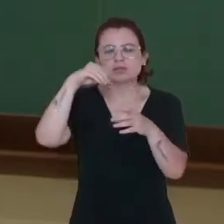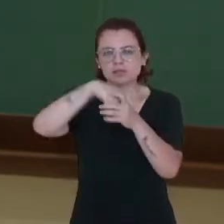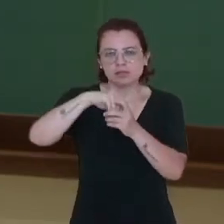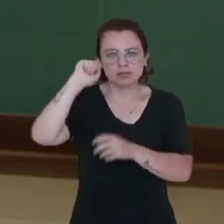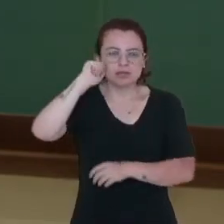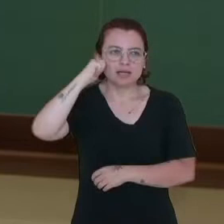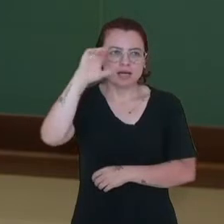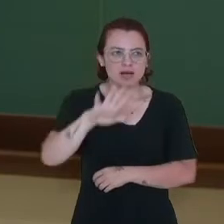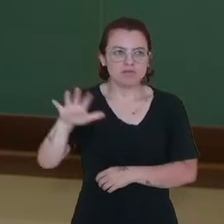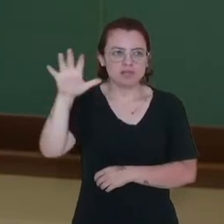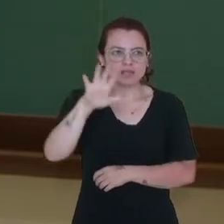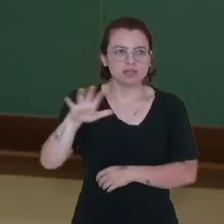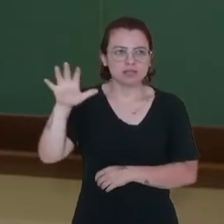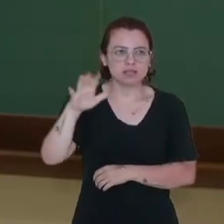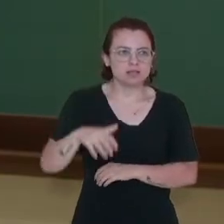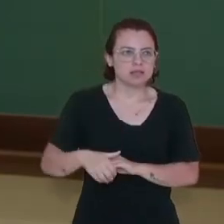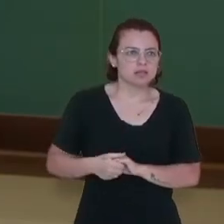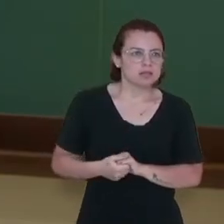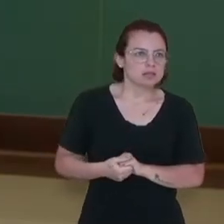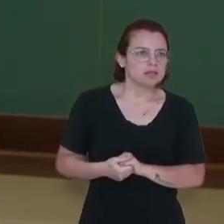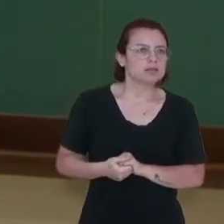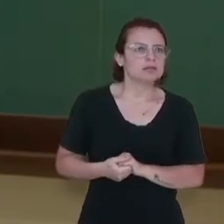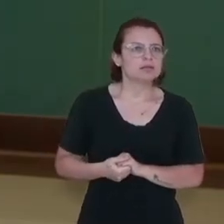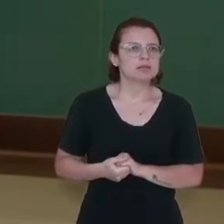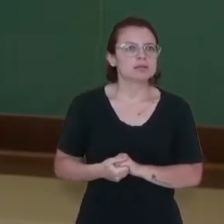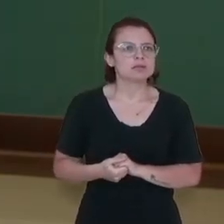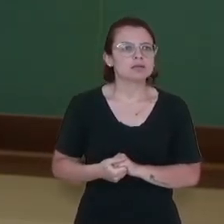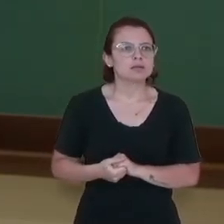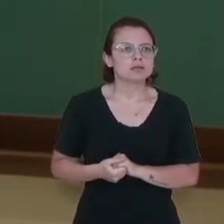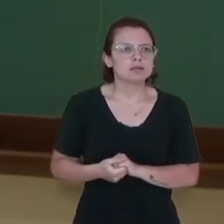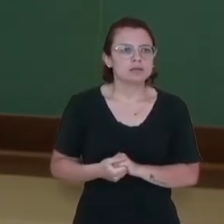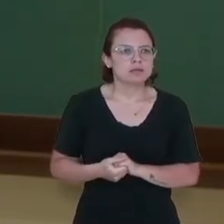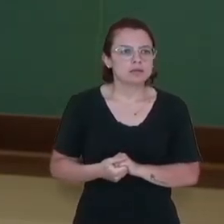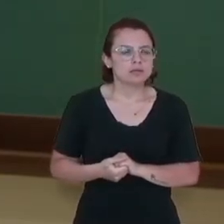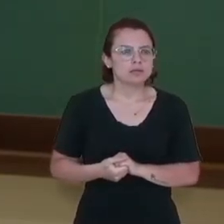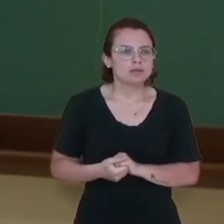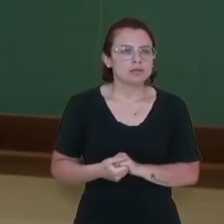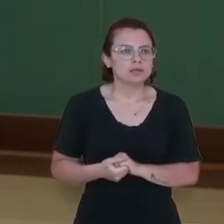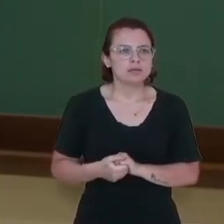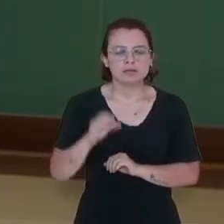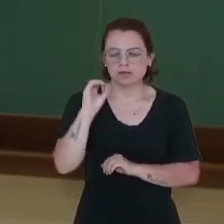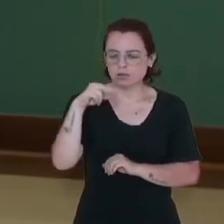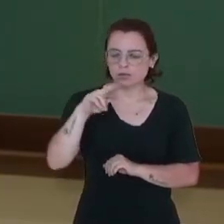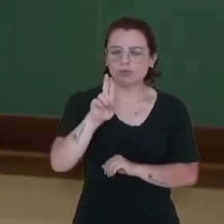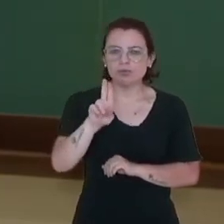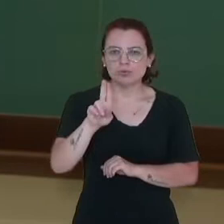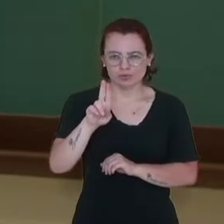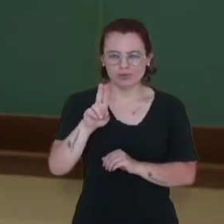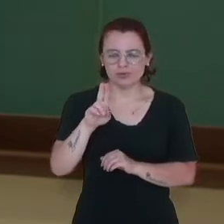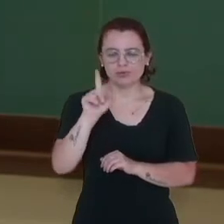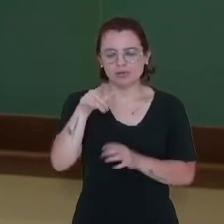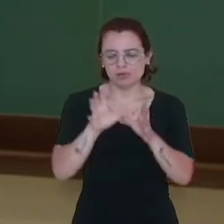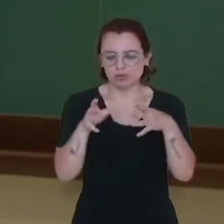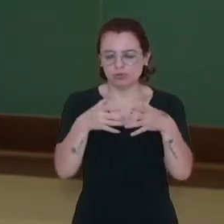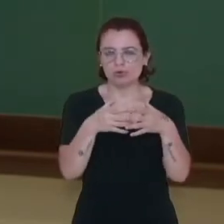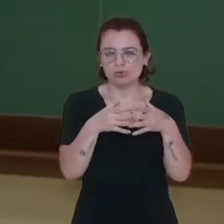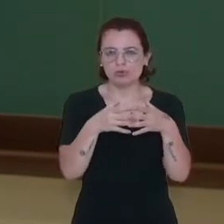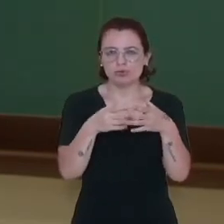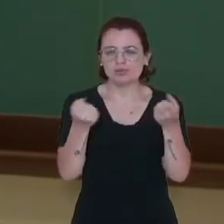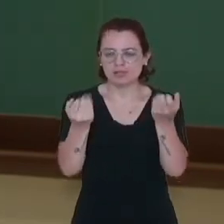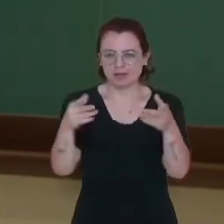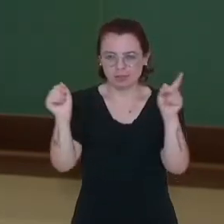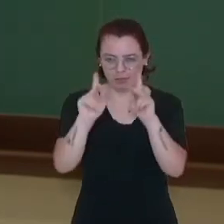Mas é a República Centro-Africana, melhor dizendo, tá bom? E como que a ONU, a Organização das Nações Unidas,